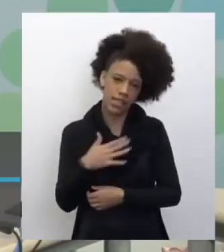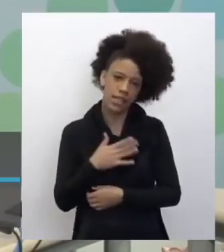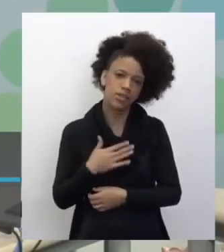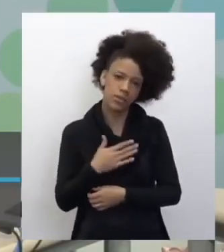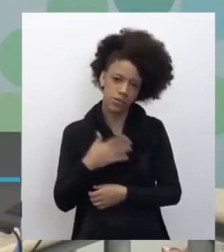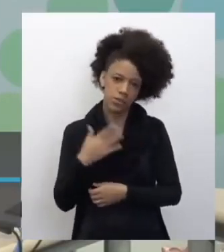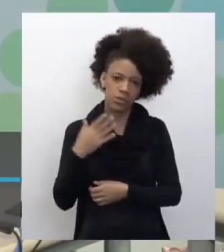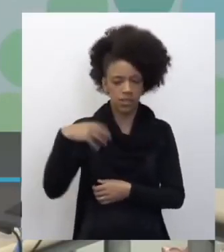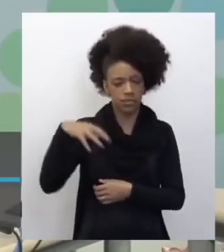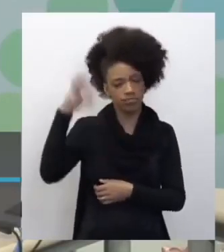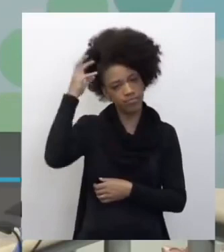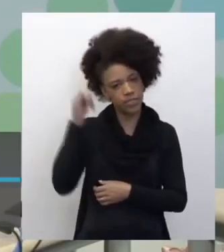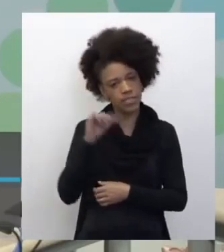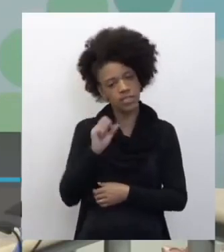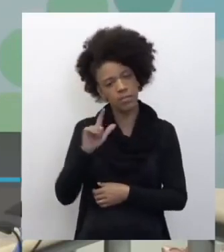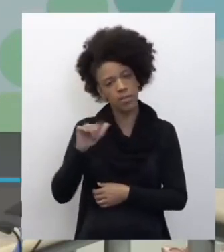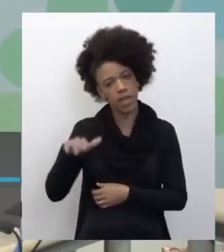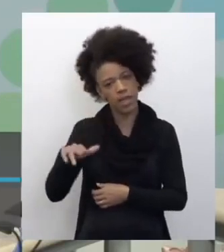a Isabela.